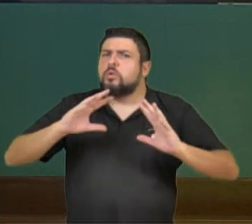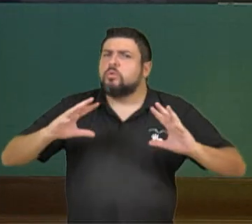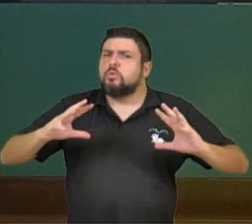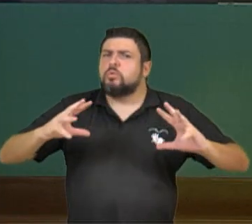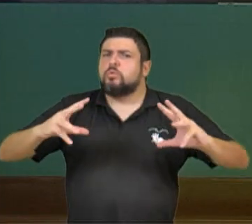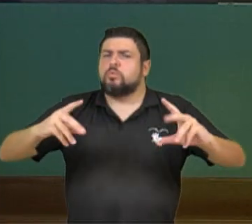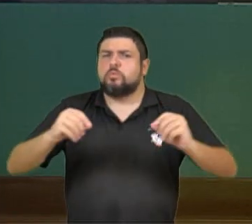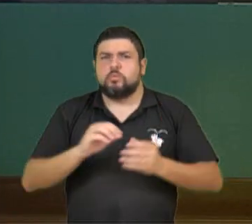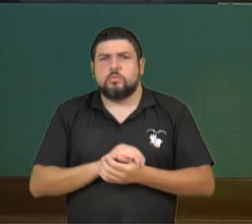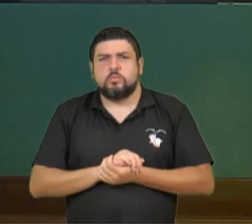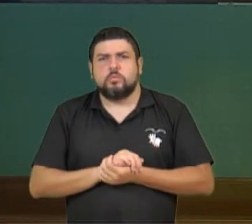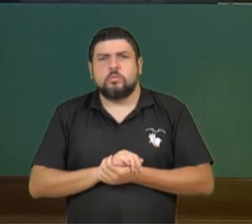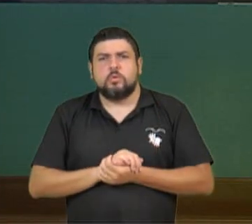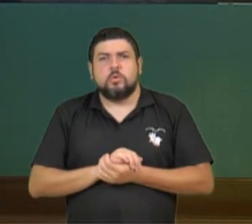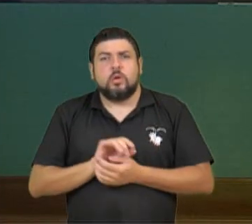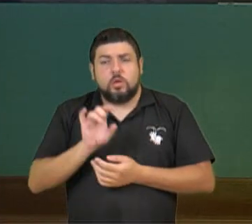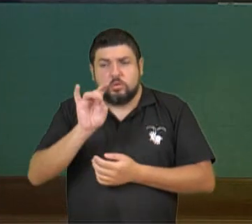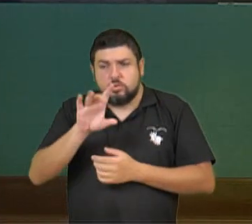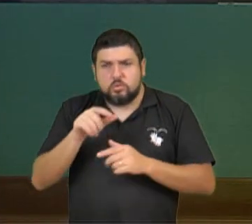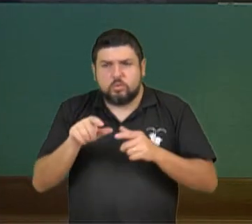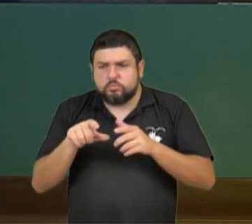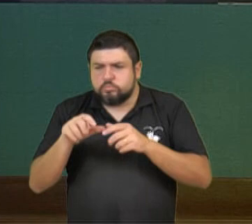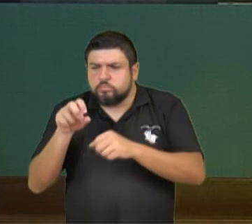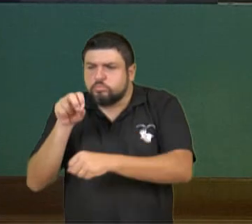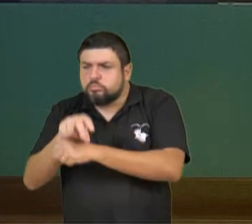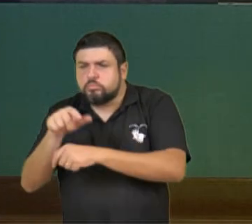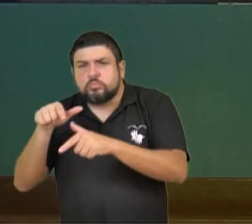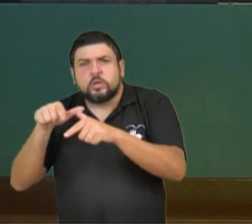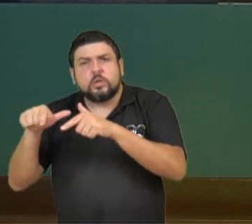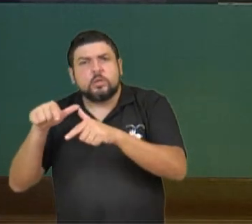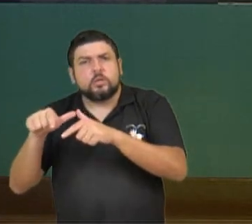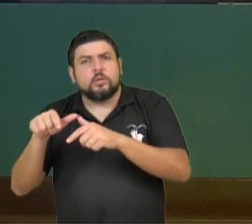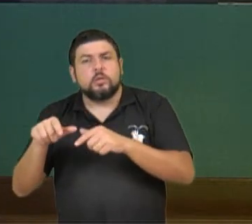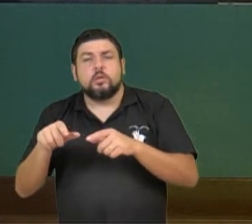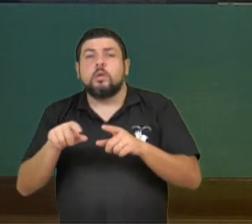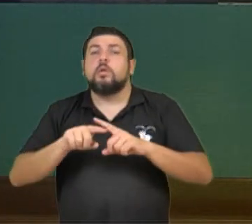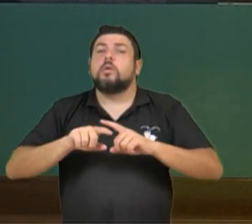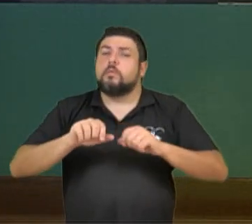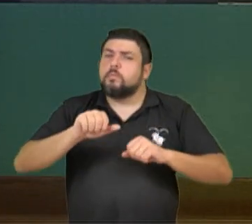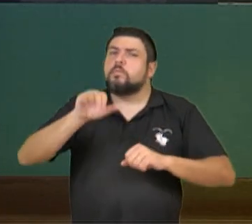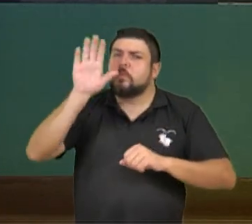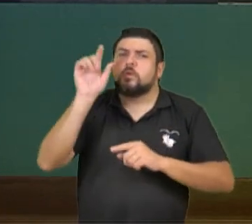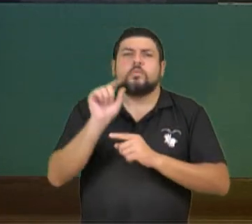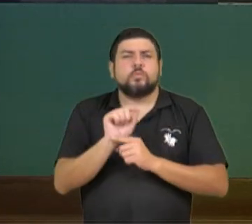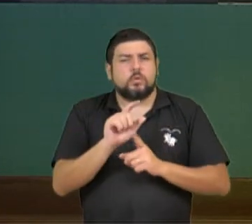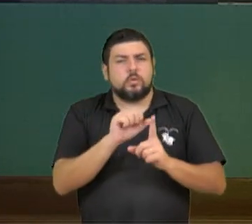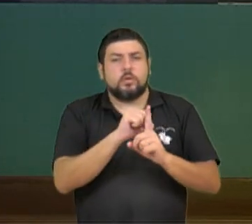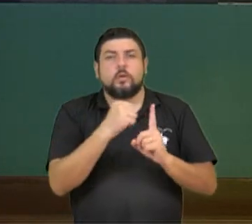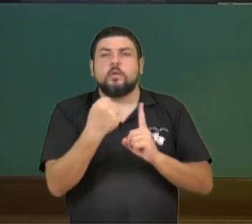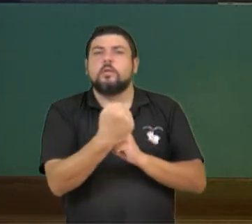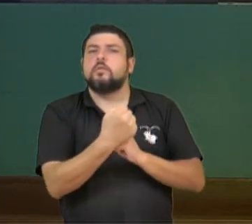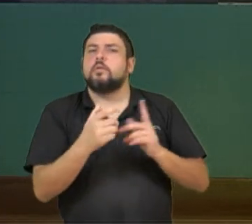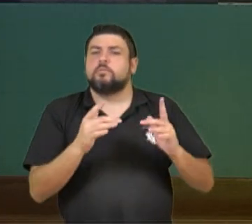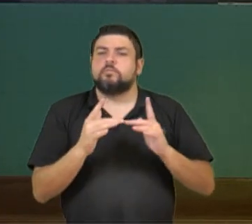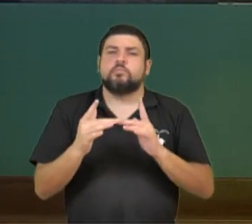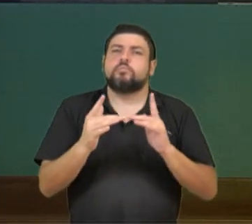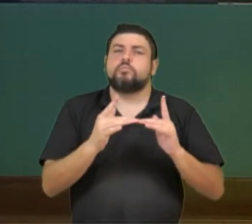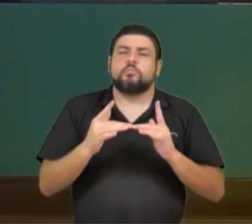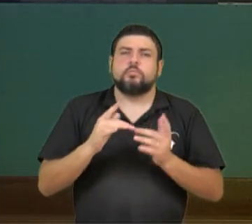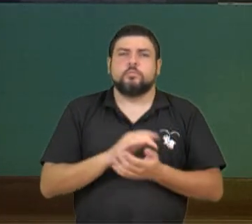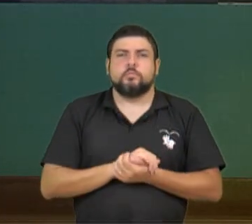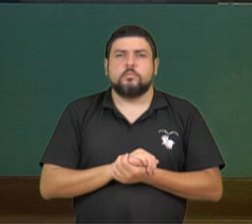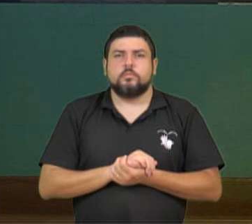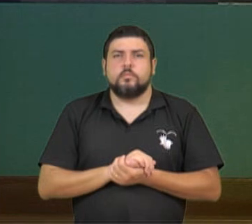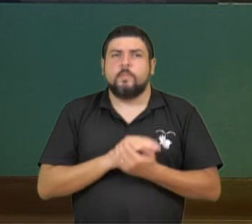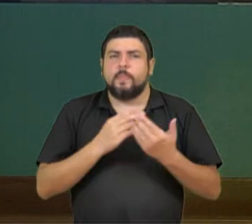dessa perspectiva, não só de trabalho, mas sim de sociedade. Então, percebemos nesta imagem que isso foi